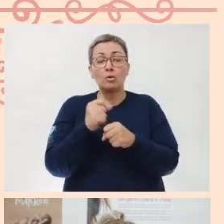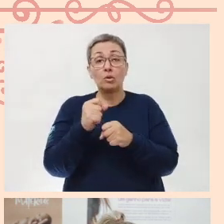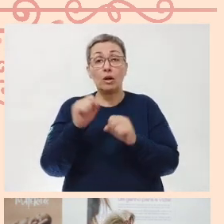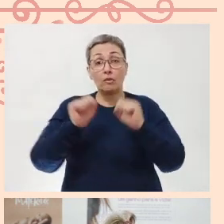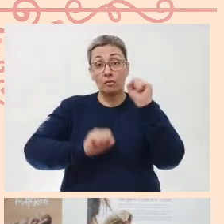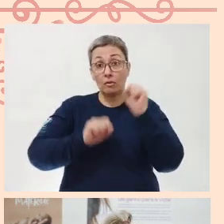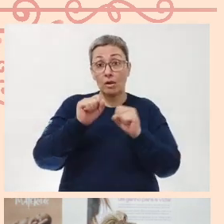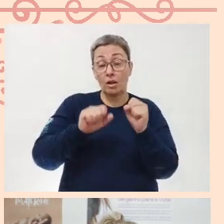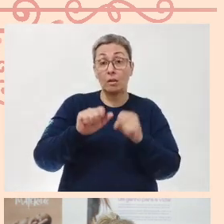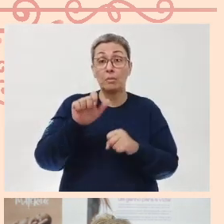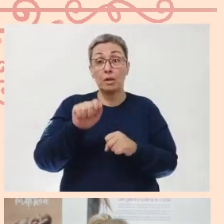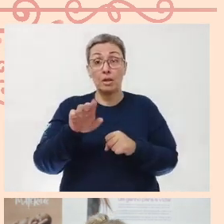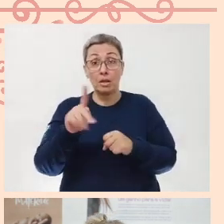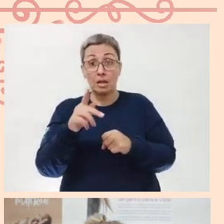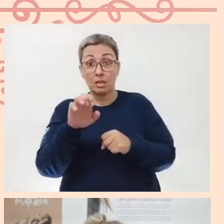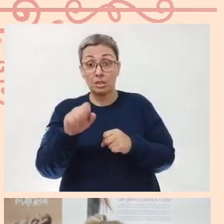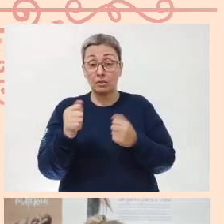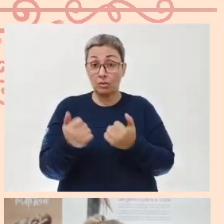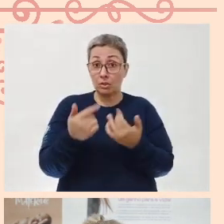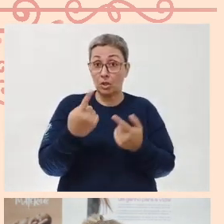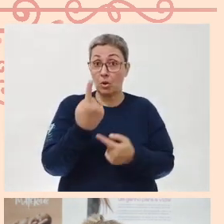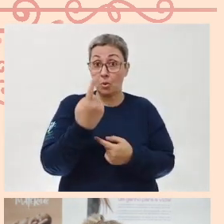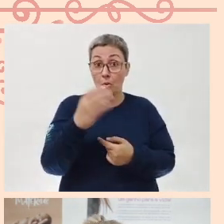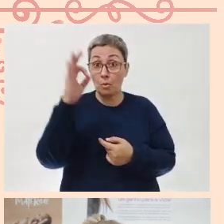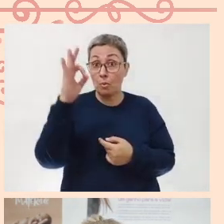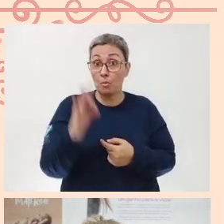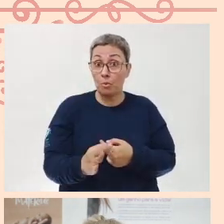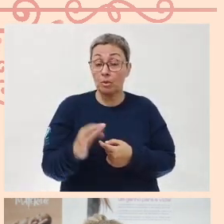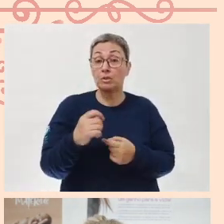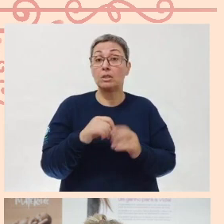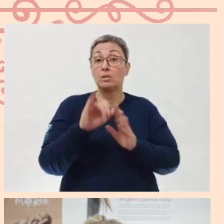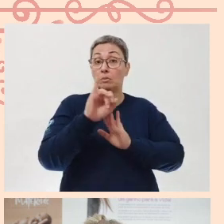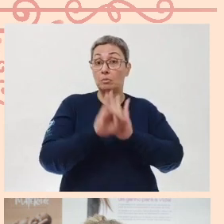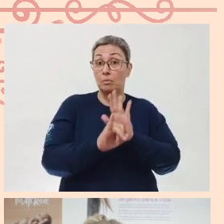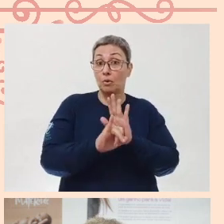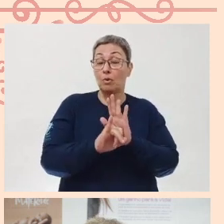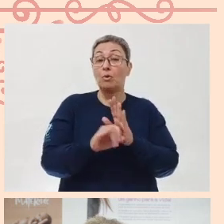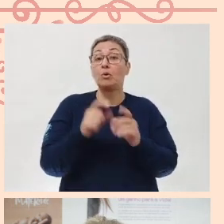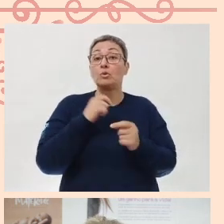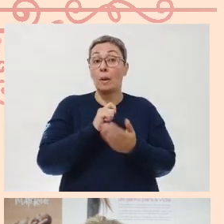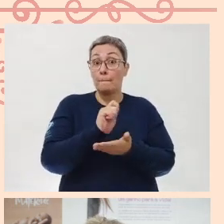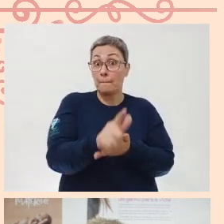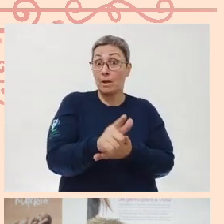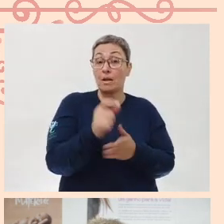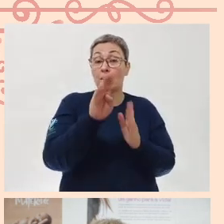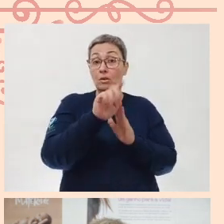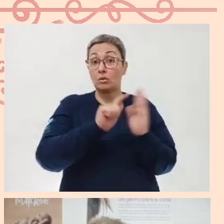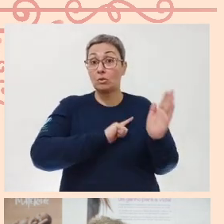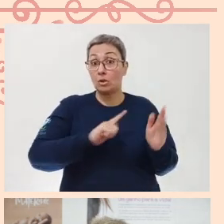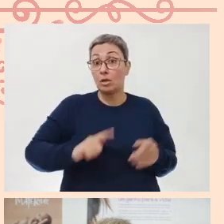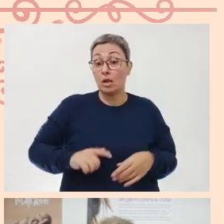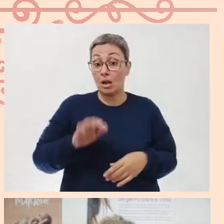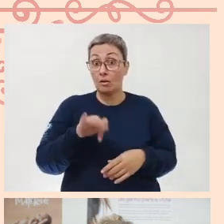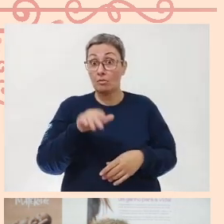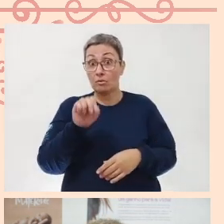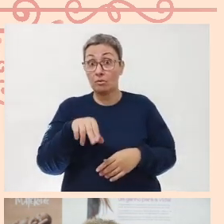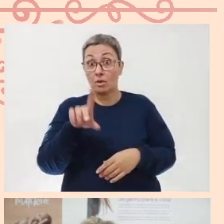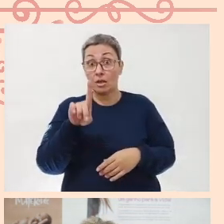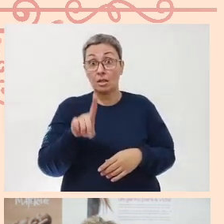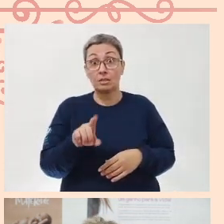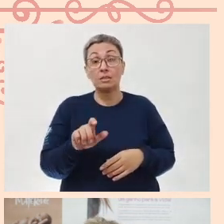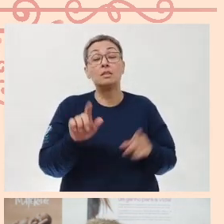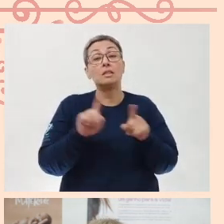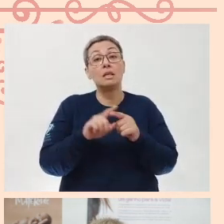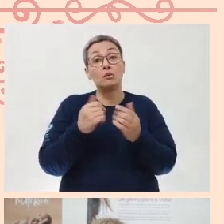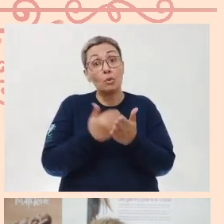Laboratório Axê, foi realizada a doação de 1% do valor de imposto de renda do Axê ao